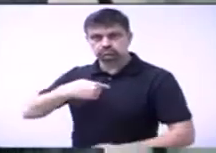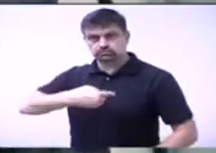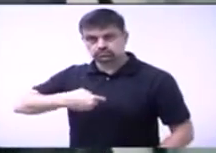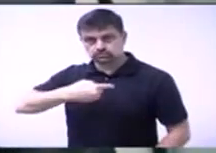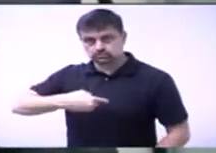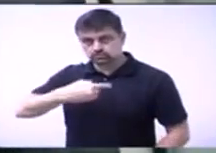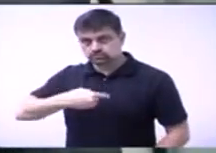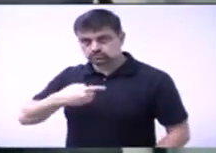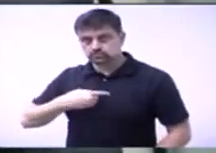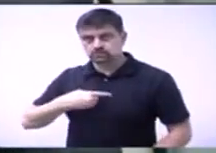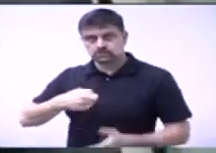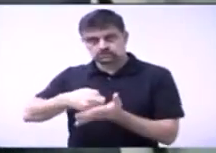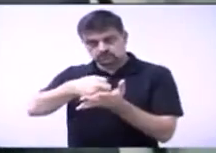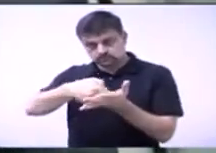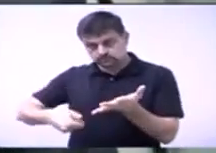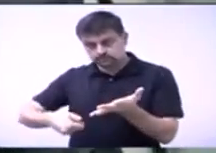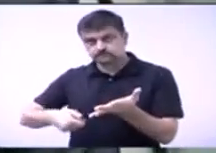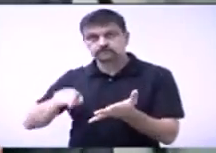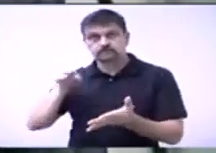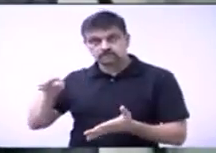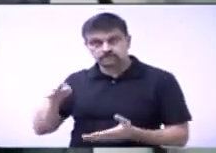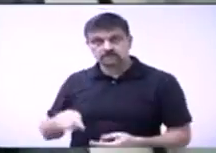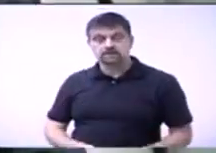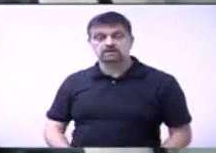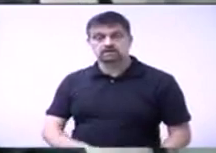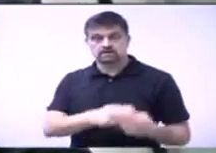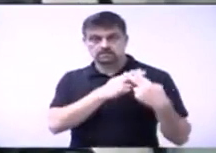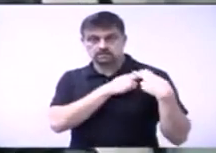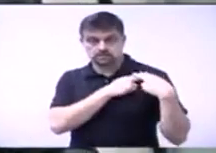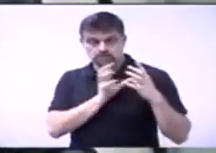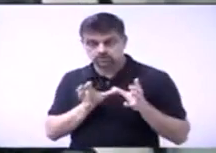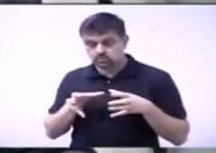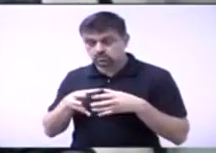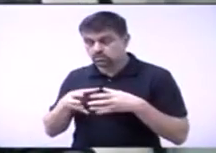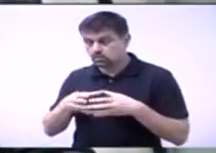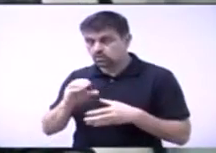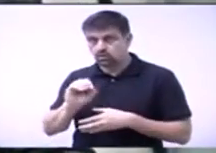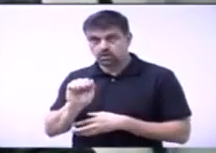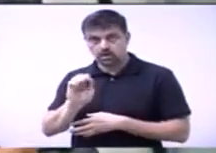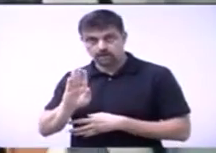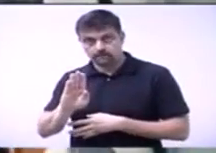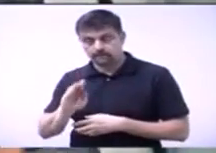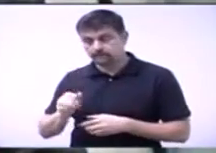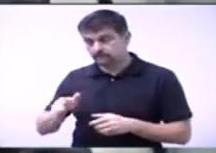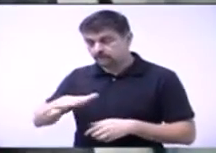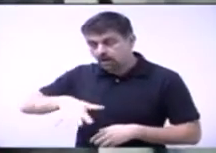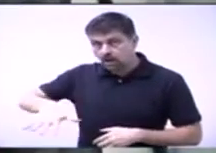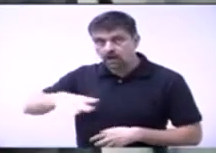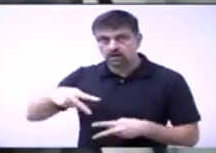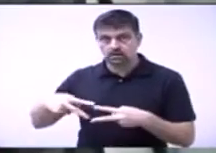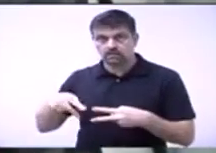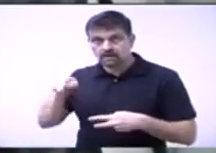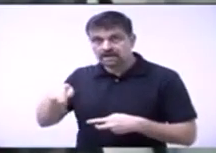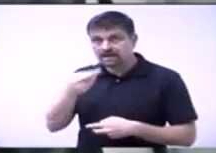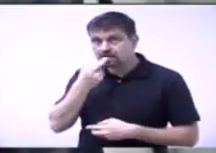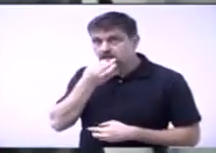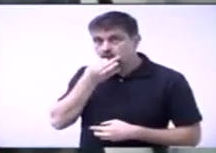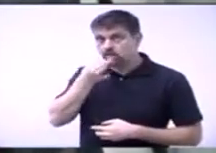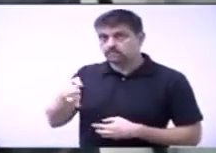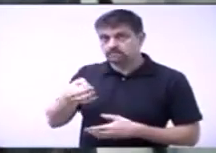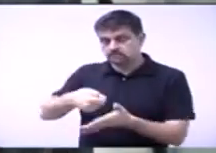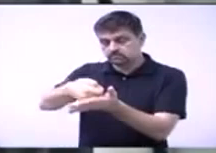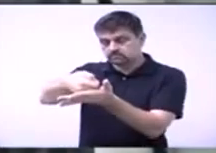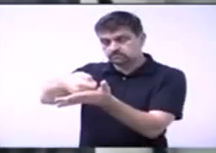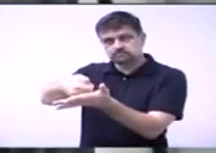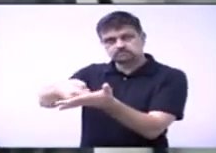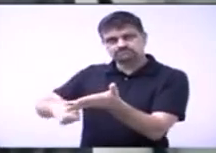dos autores que, inclusive, foi presidente da OAB local, e ele desenvolveu um parecer que até falei para ele, João, parecer é um